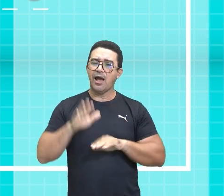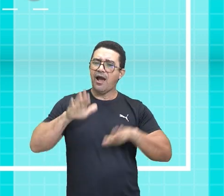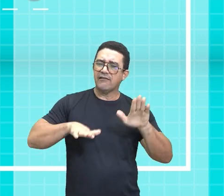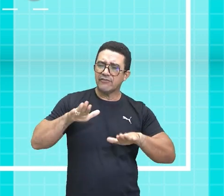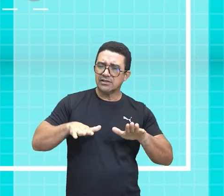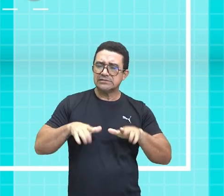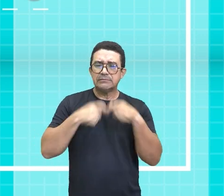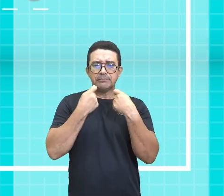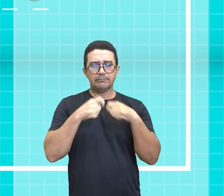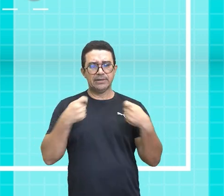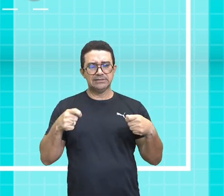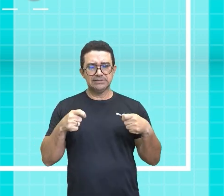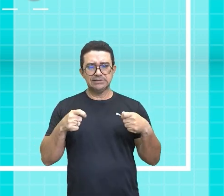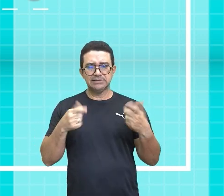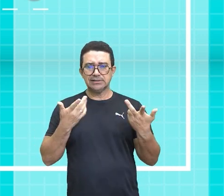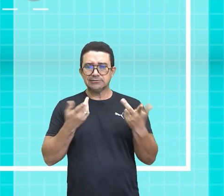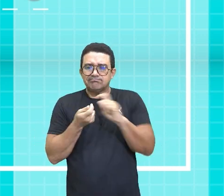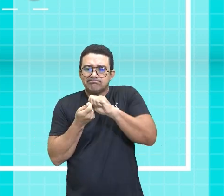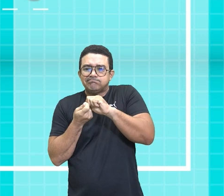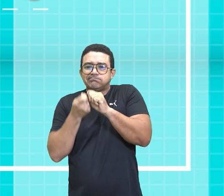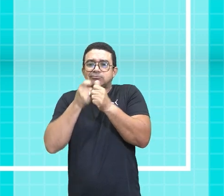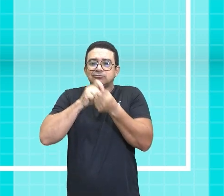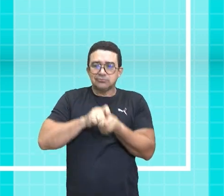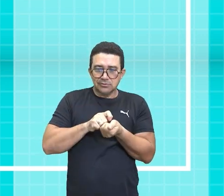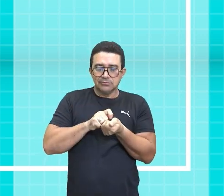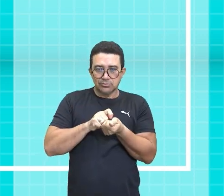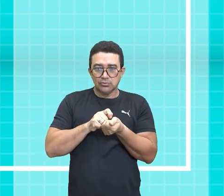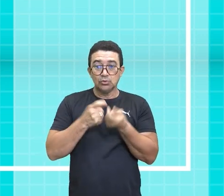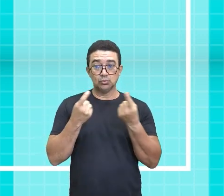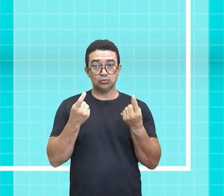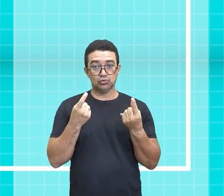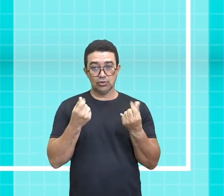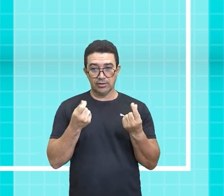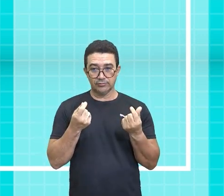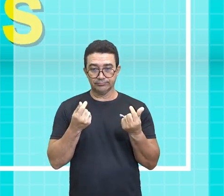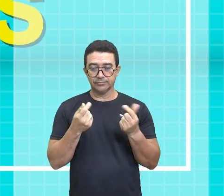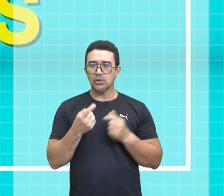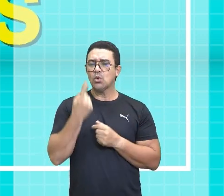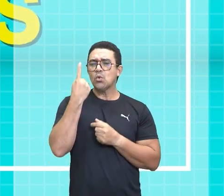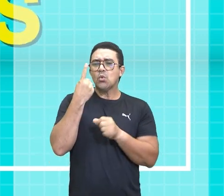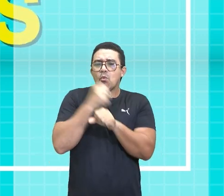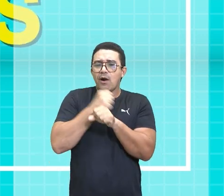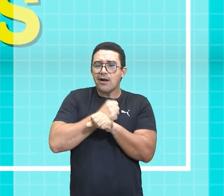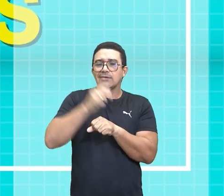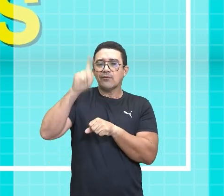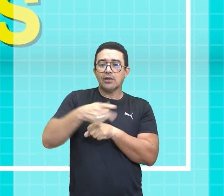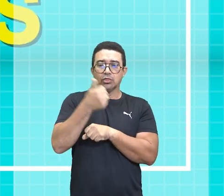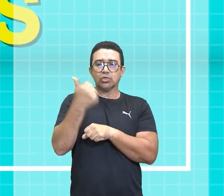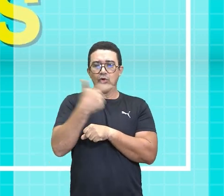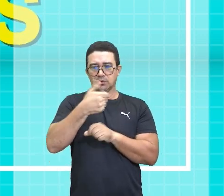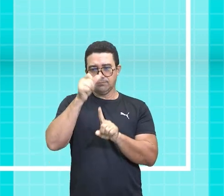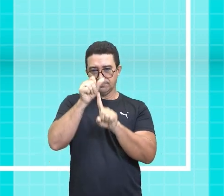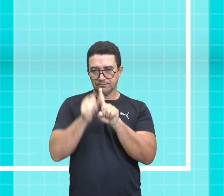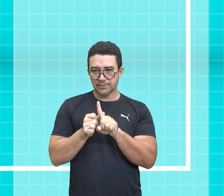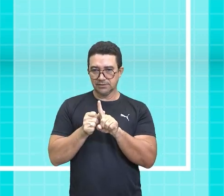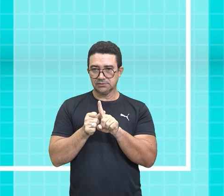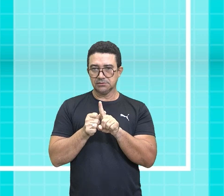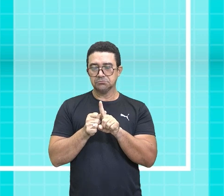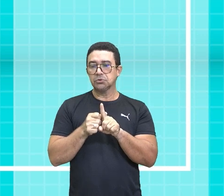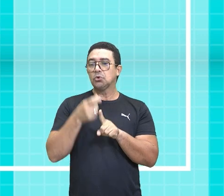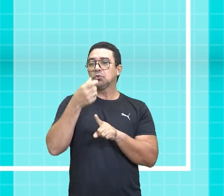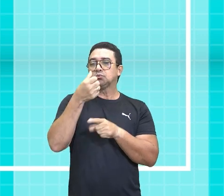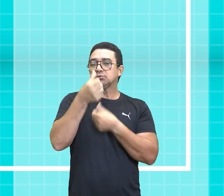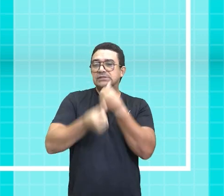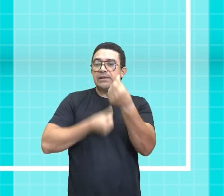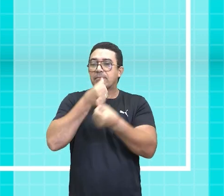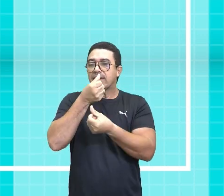será necessário fazer a conversão para a mesma unidade. Lembre-se que um ano é igual a 12 meses, um semestre